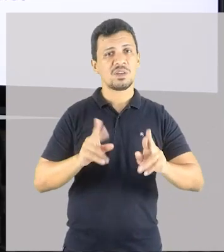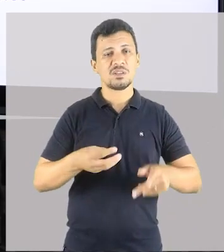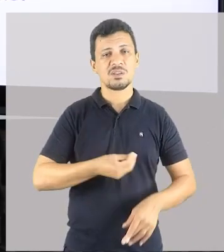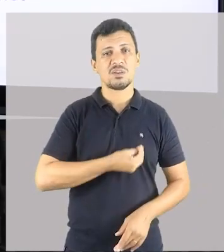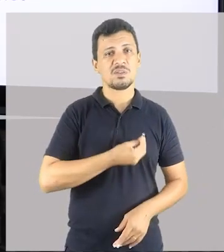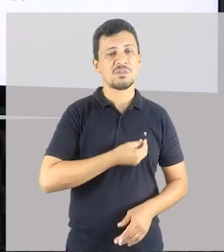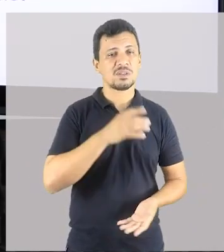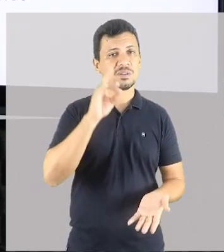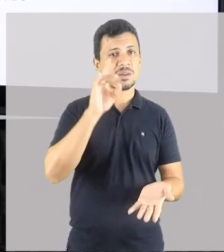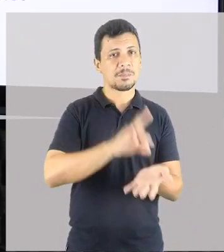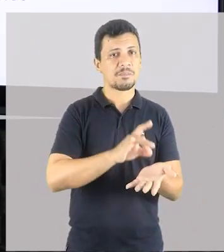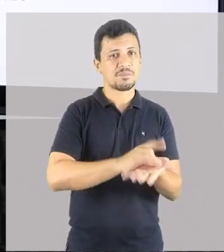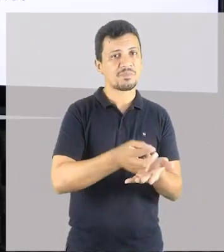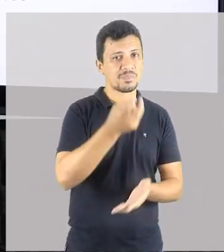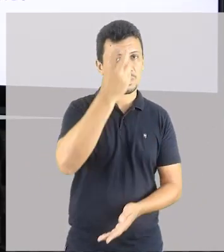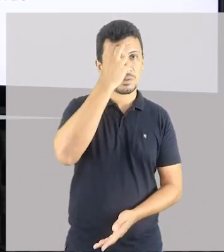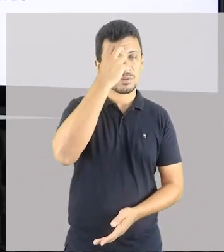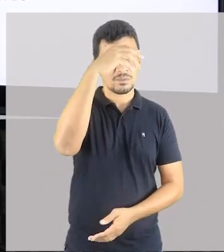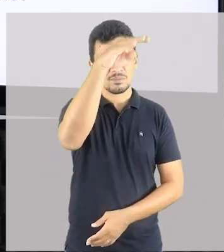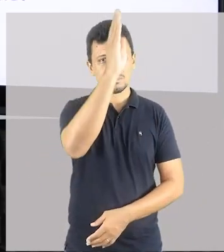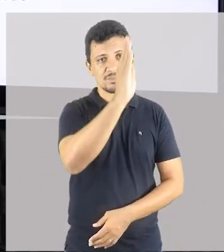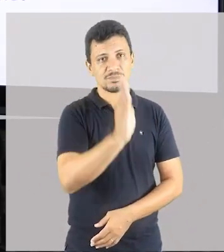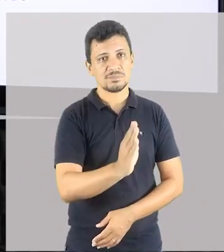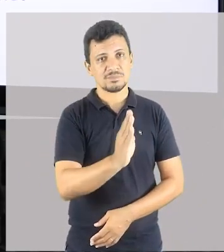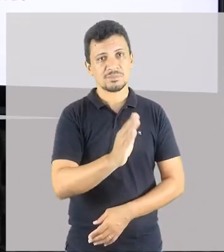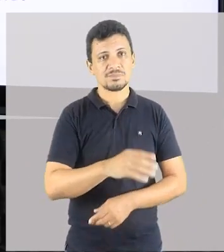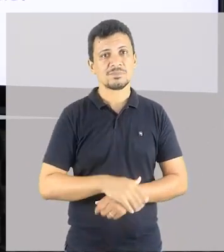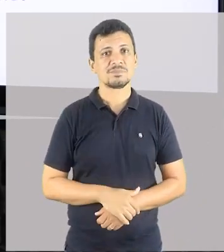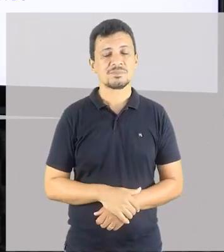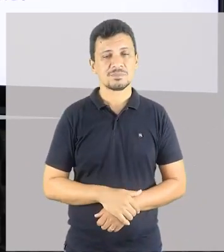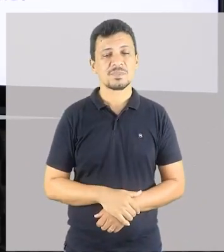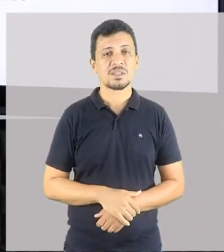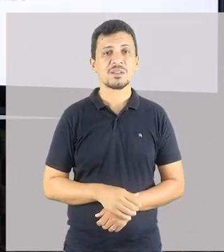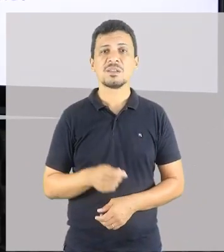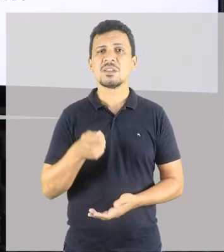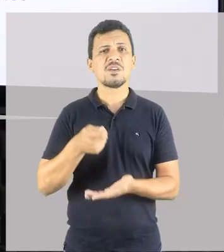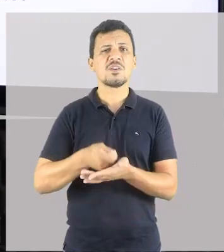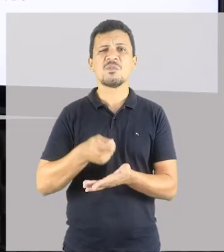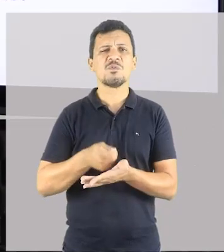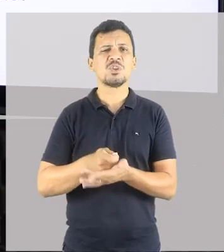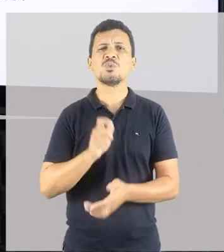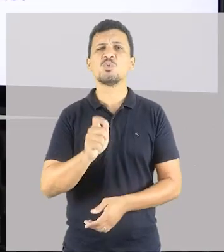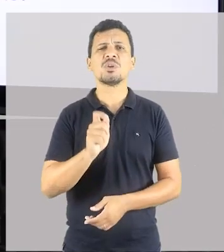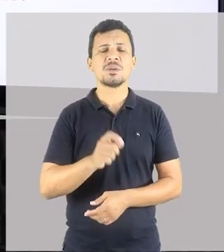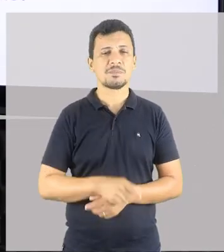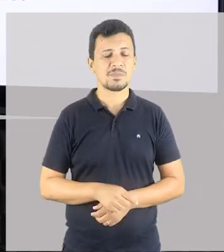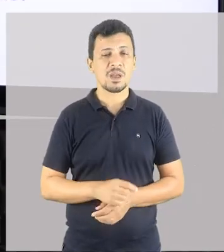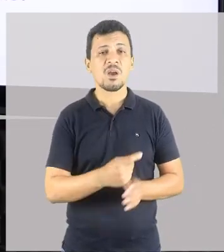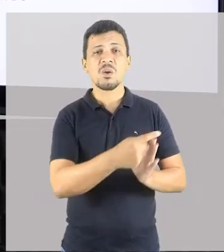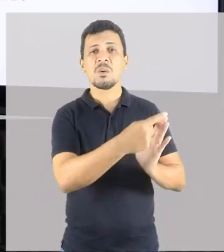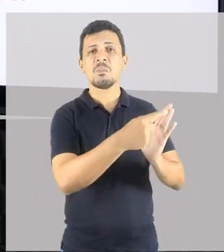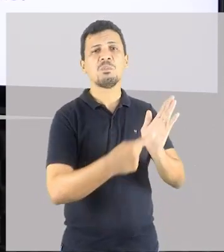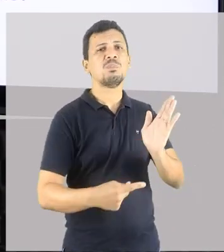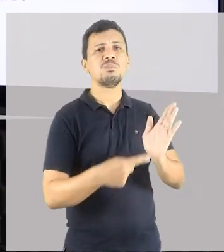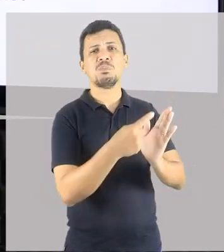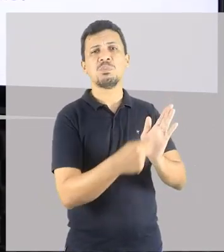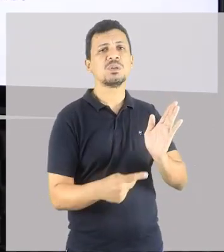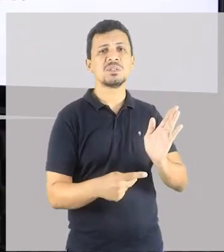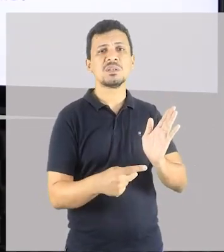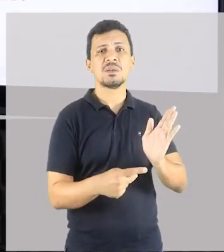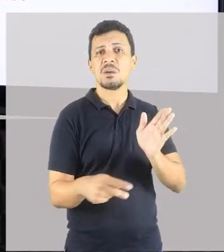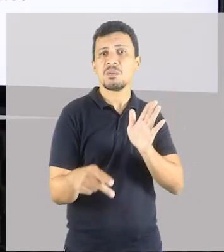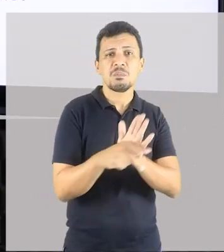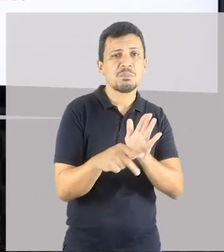realidades culturais da cultura brasileira, né? Realidade e cultura brasileira. Então, ele defende uma poesia, né? O pau-brasil defende uma poesia da